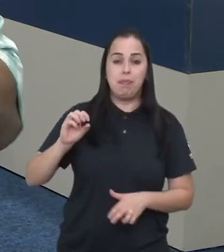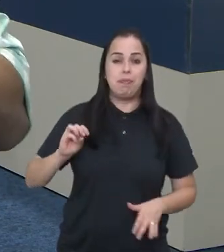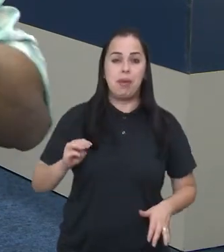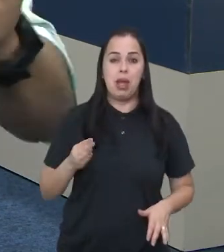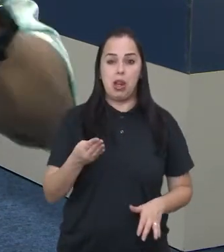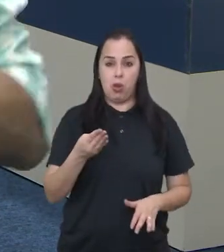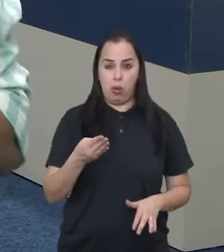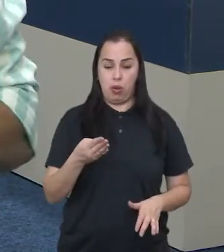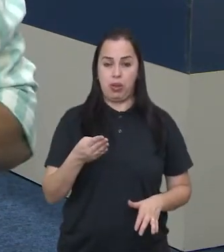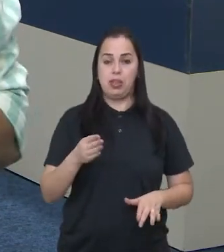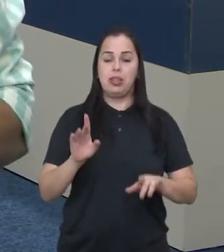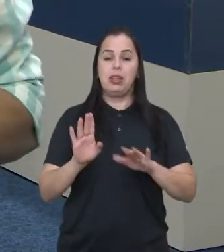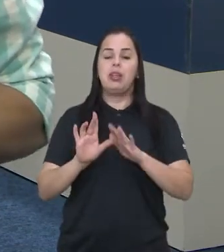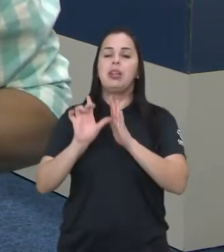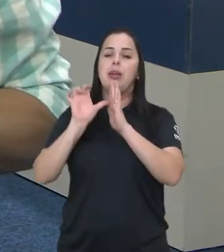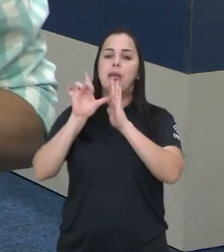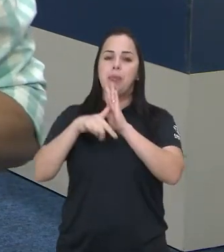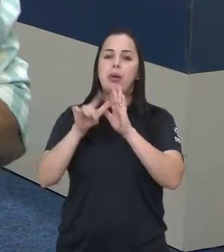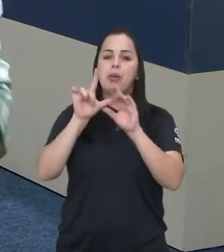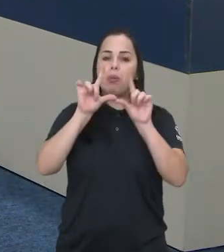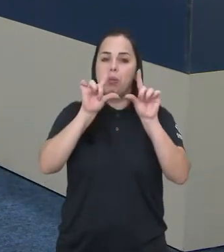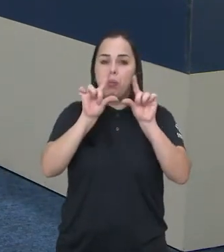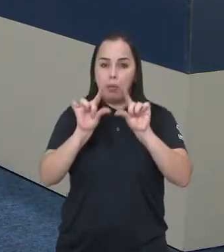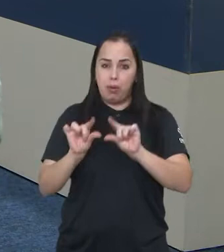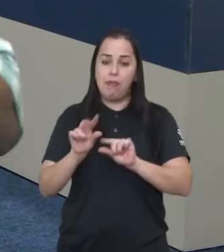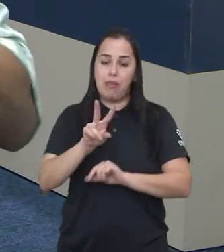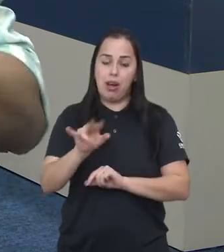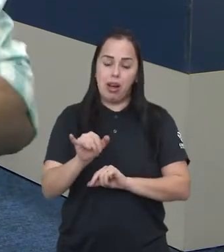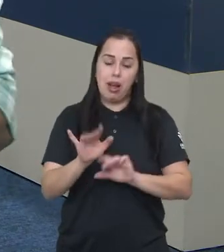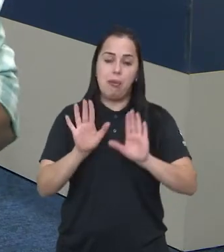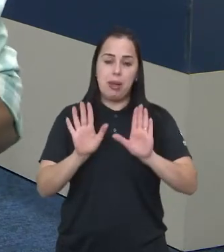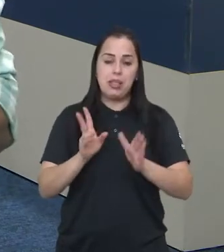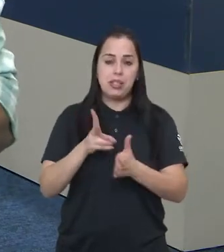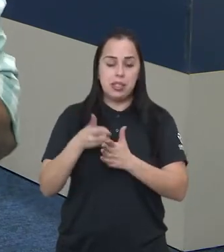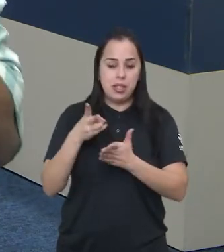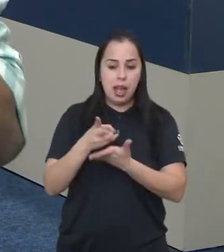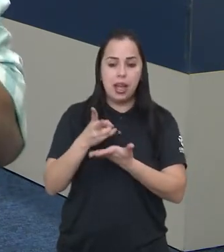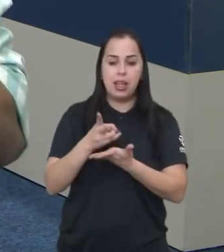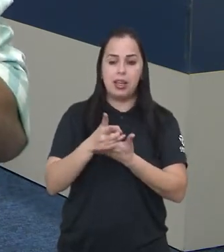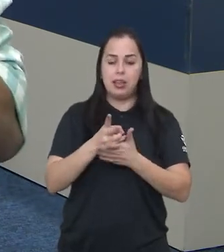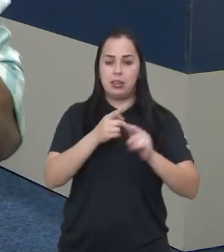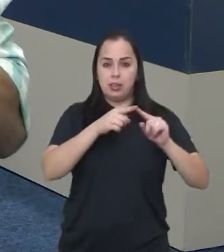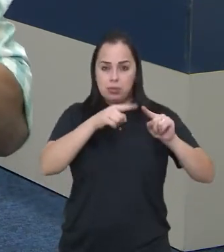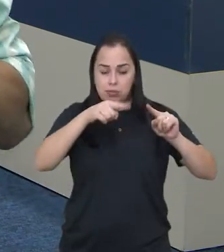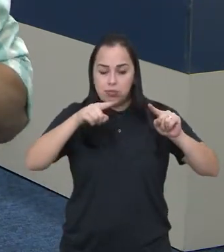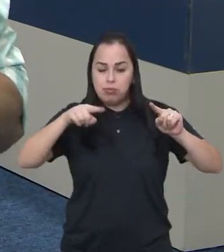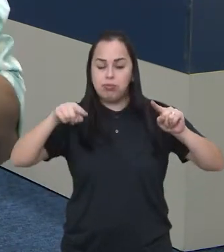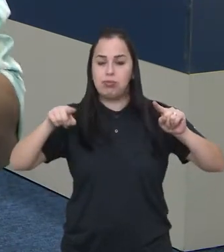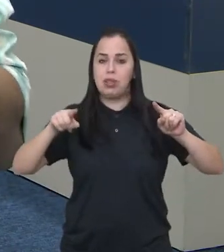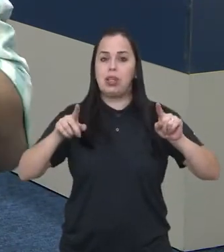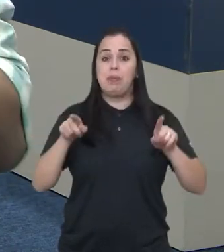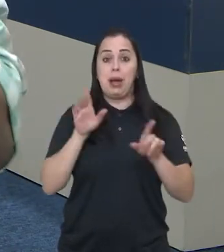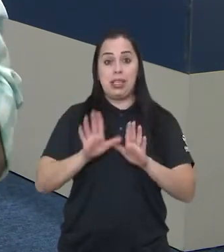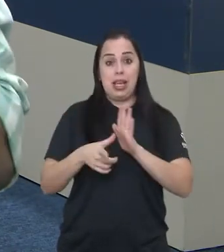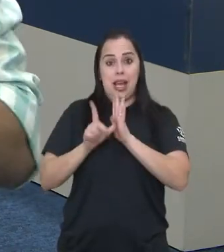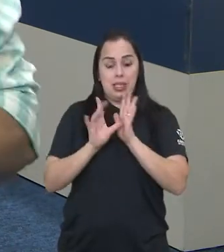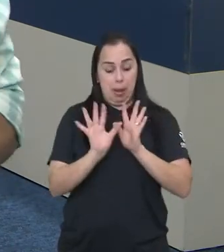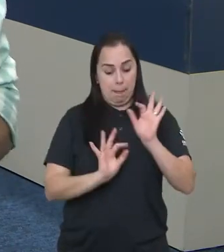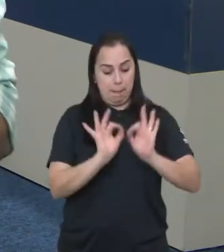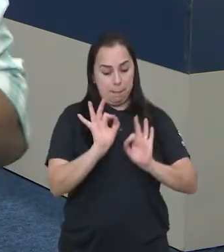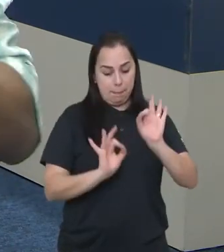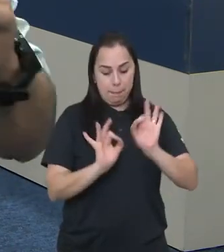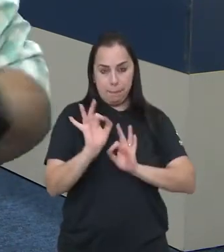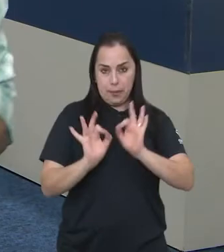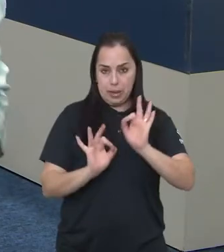Ao longo do ano esse superávit deve se reduzir, mas sempre mantendo o nosso planejamento e a nossa vigilância para